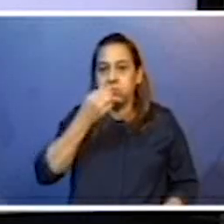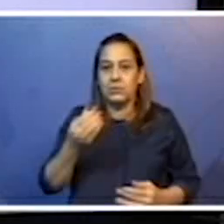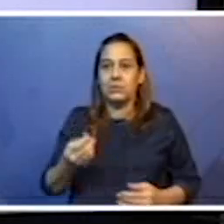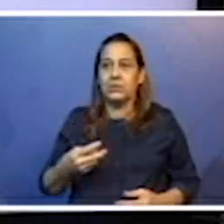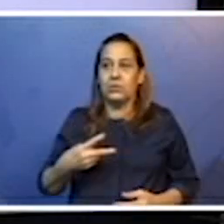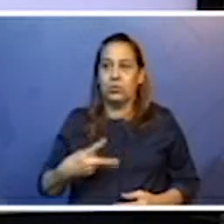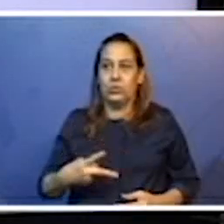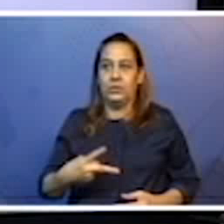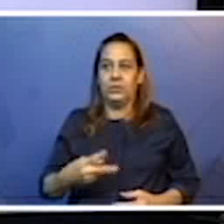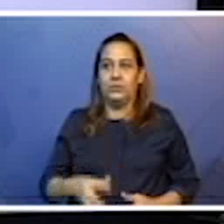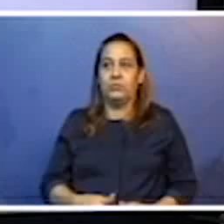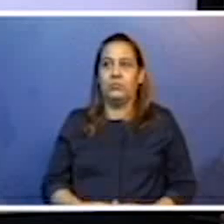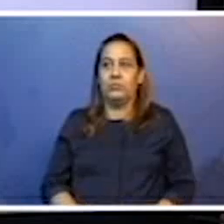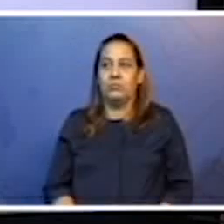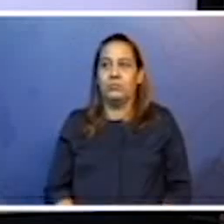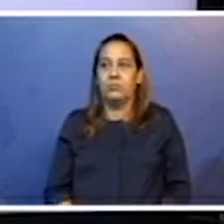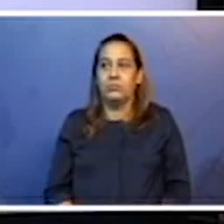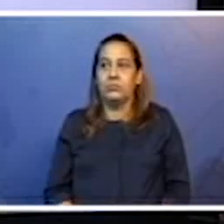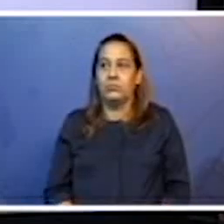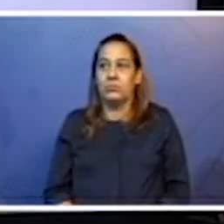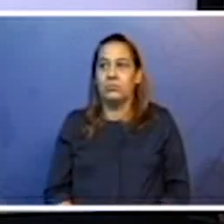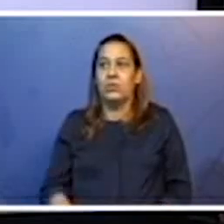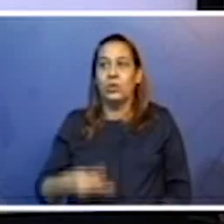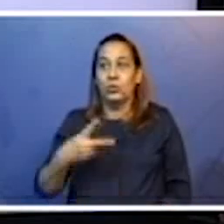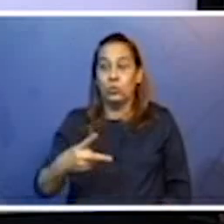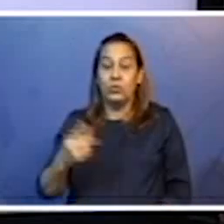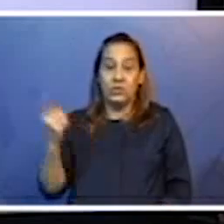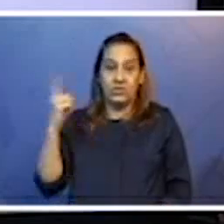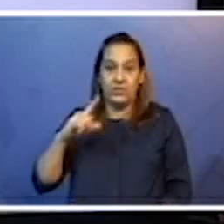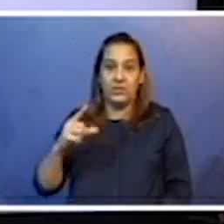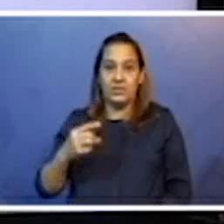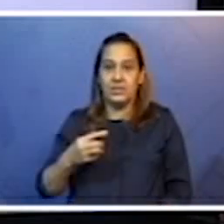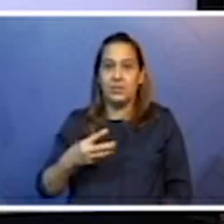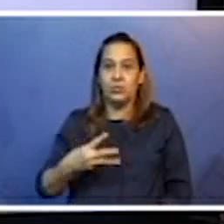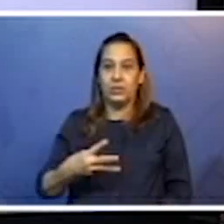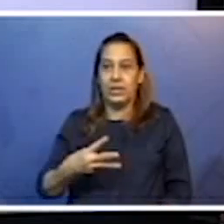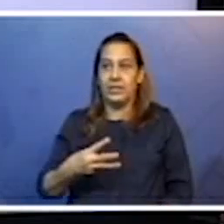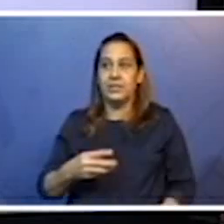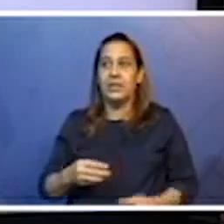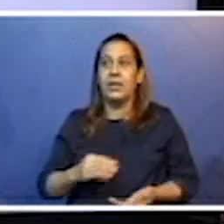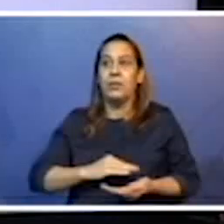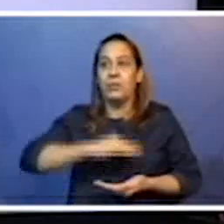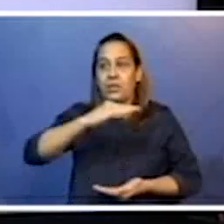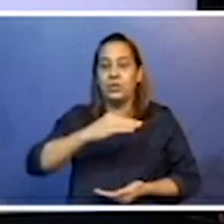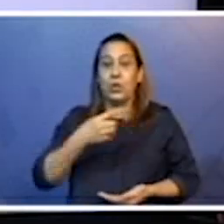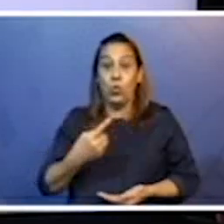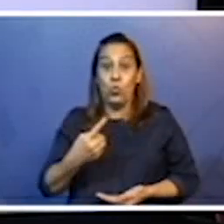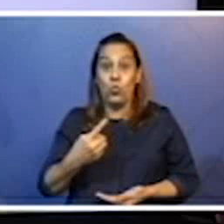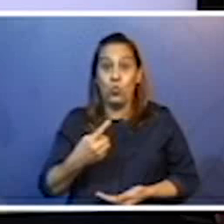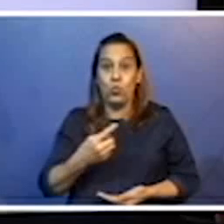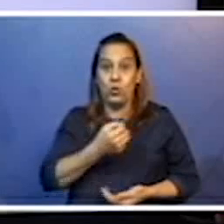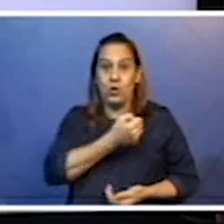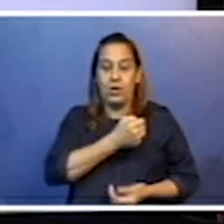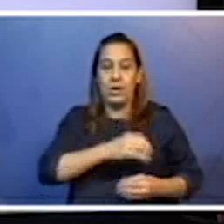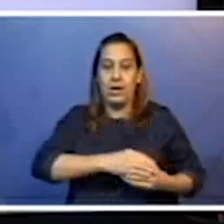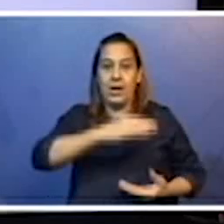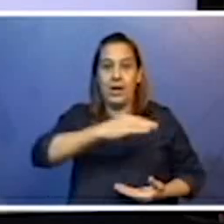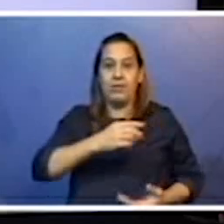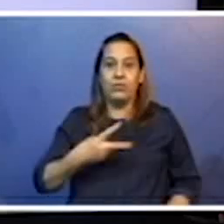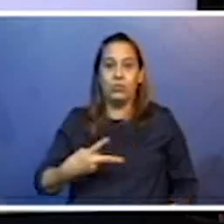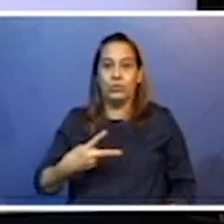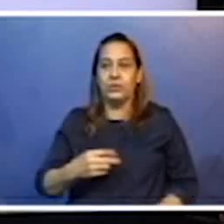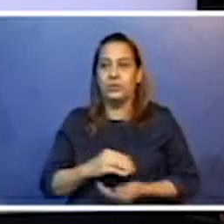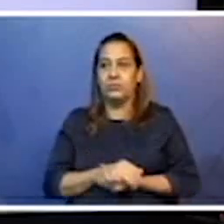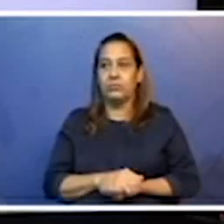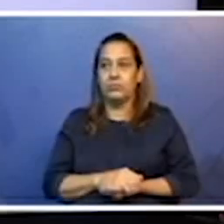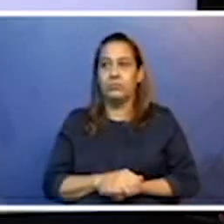capacidade do 2, porque eu preciso de do 2 desse daqui para encher um desse. Tá? Esse é a metade